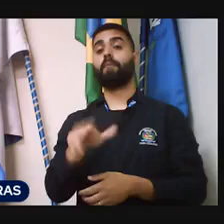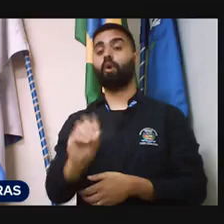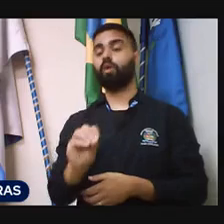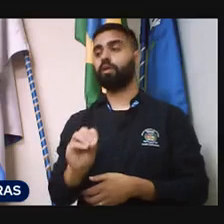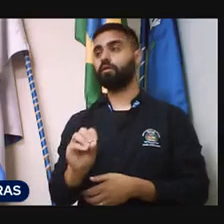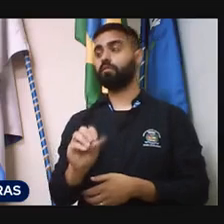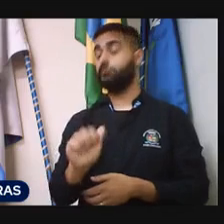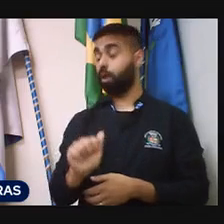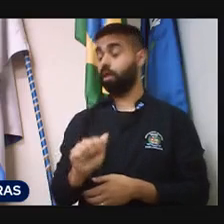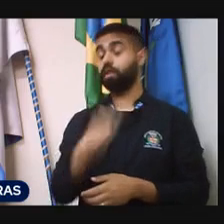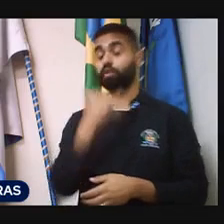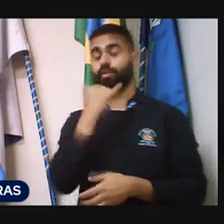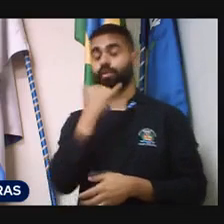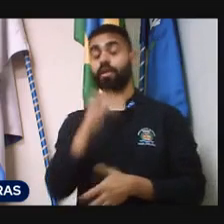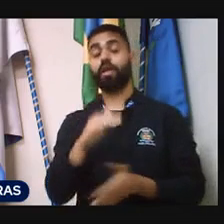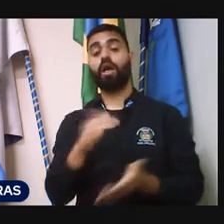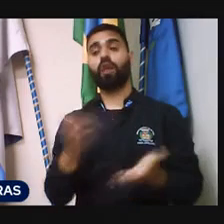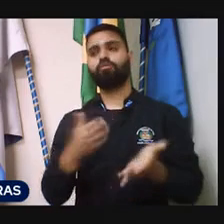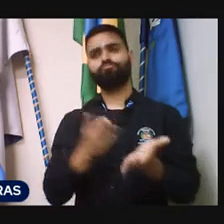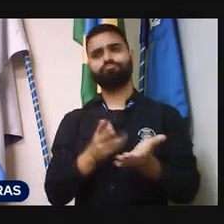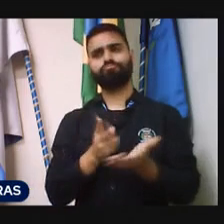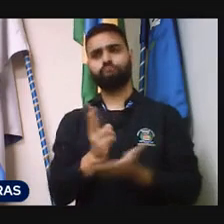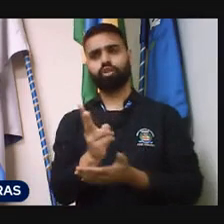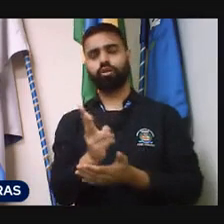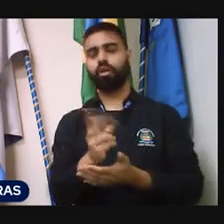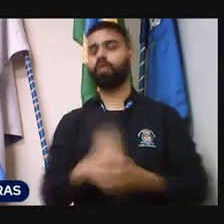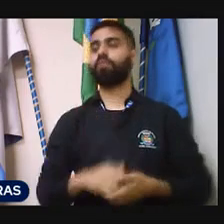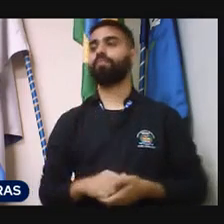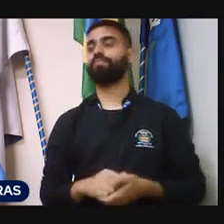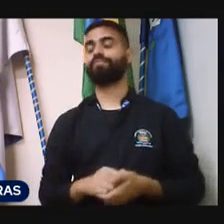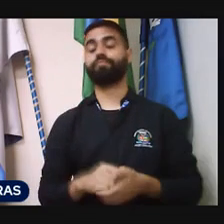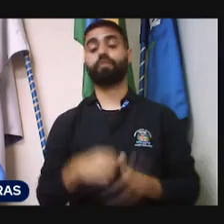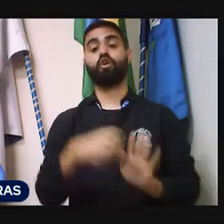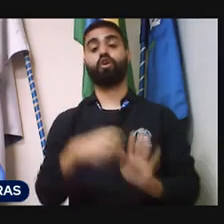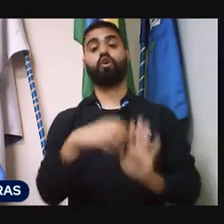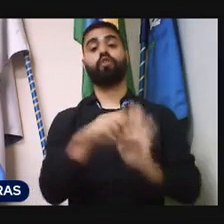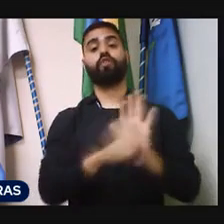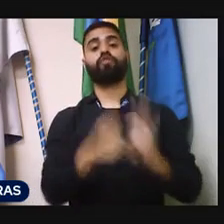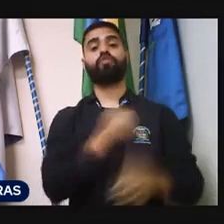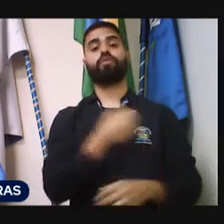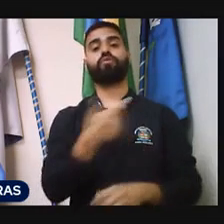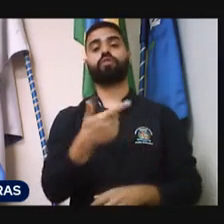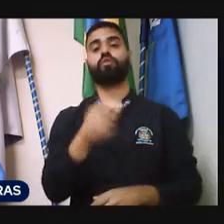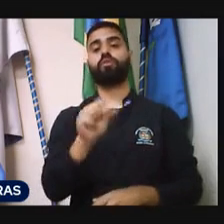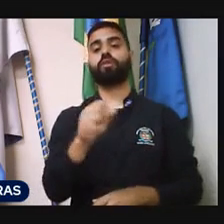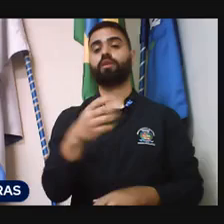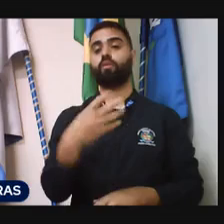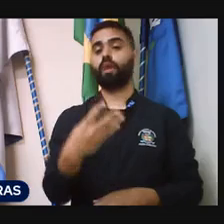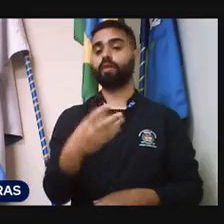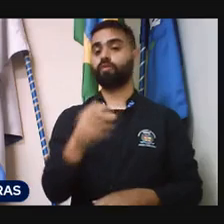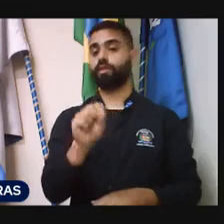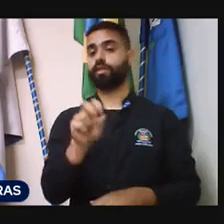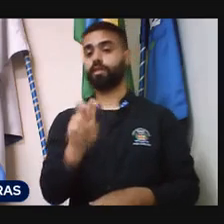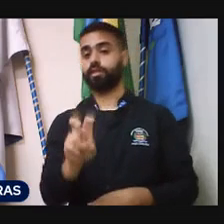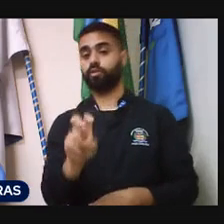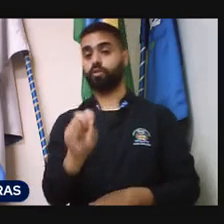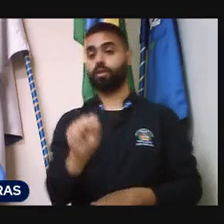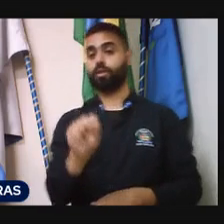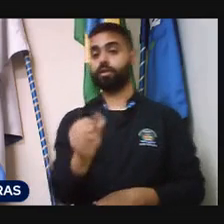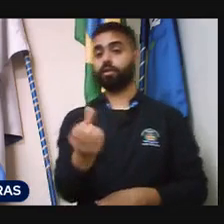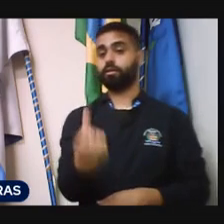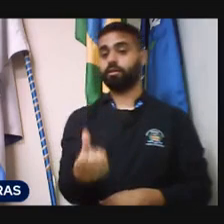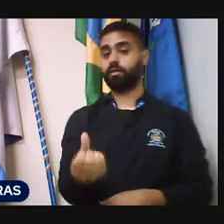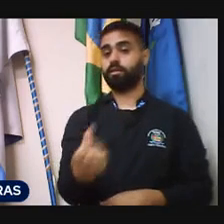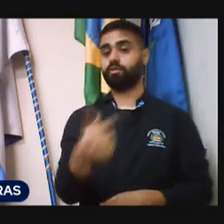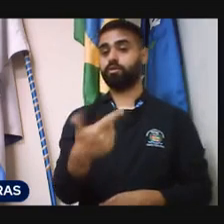prosseguimento aqui da nossa sessão número 38 ou fizemos 284 285 286